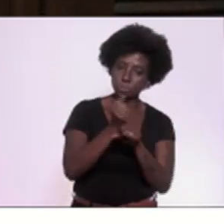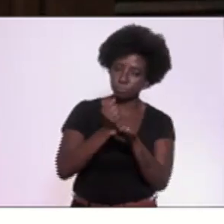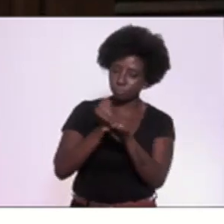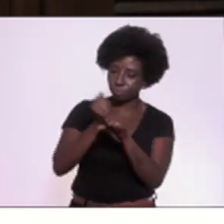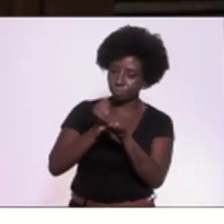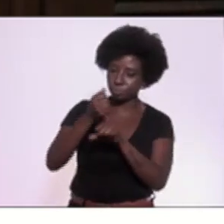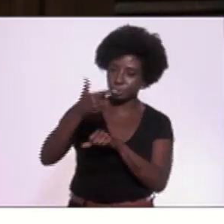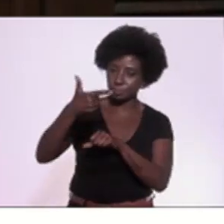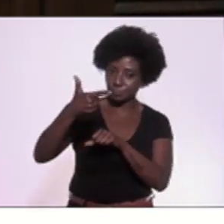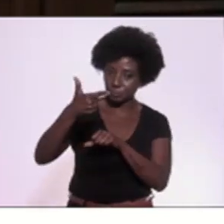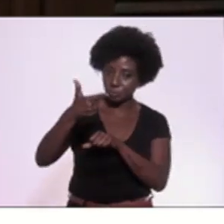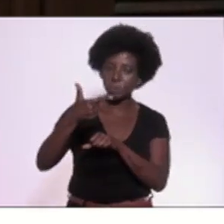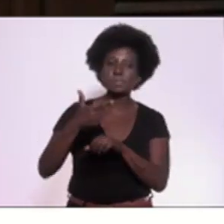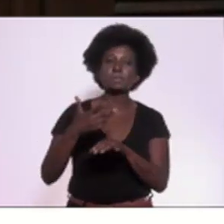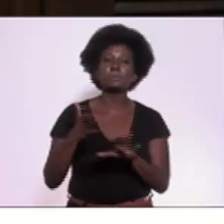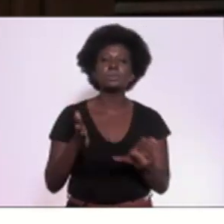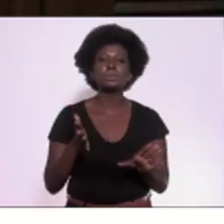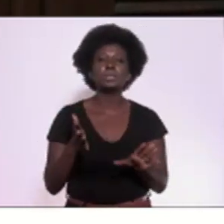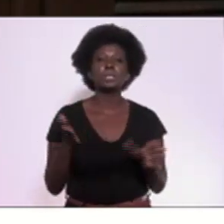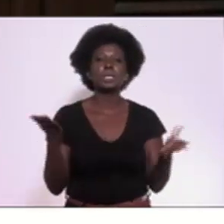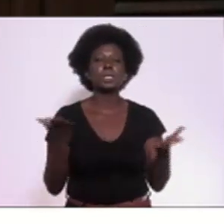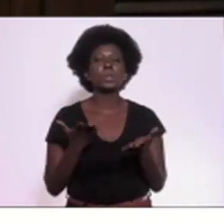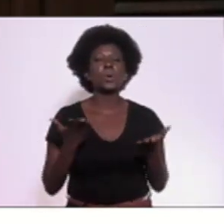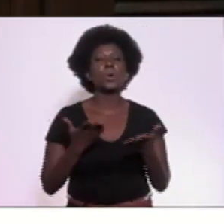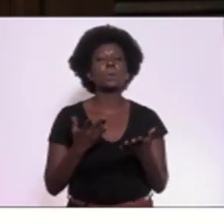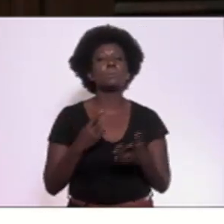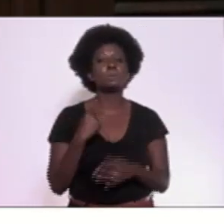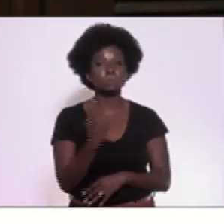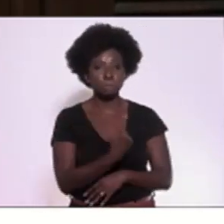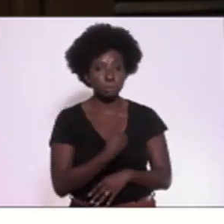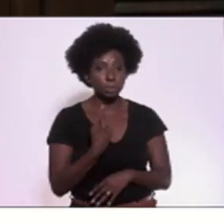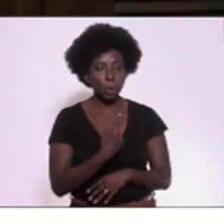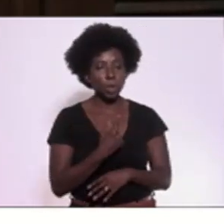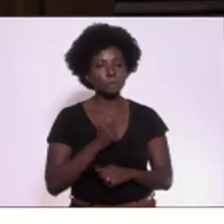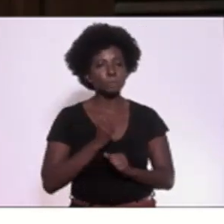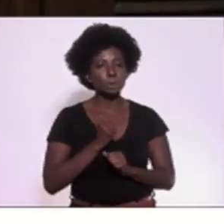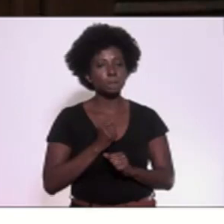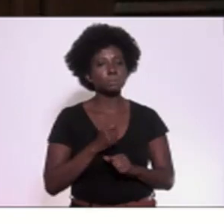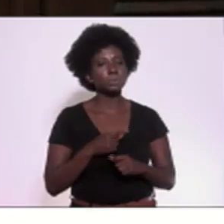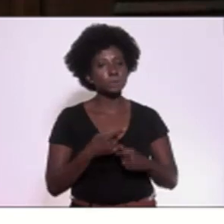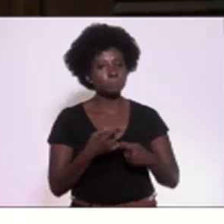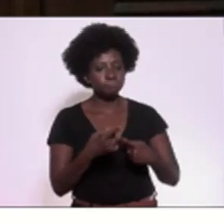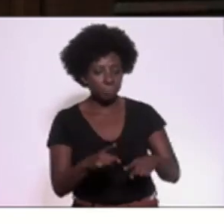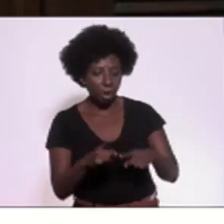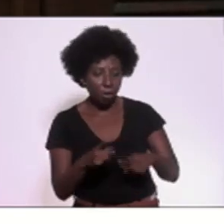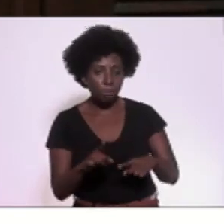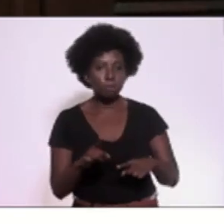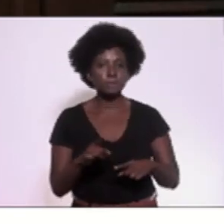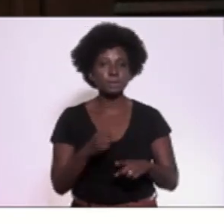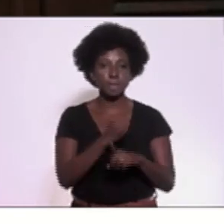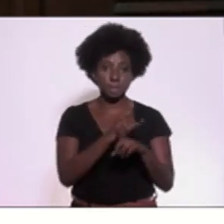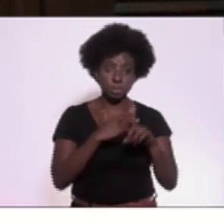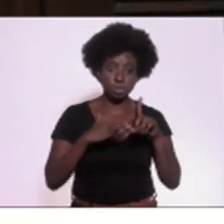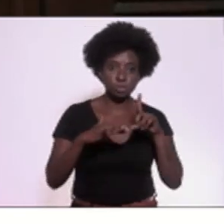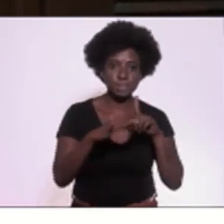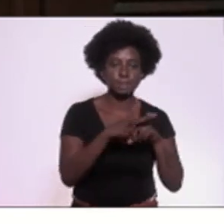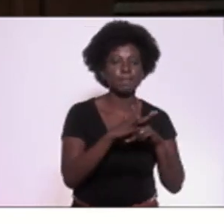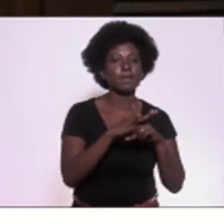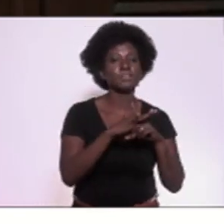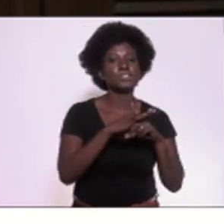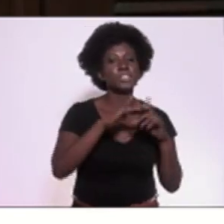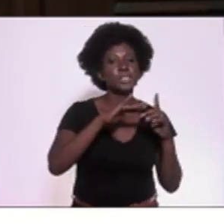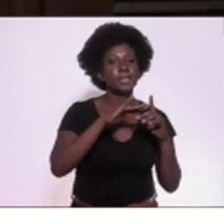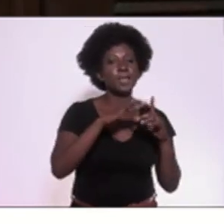democrática da universidade. E o quanto a gente pôde trazer e provocar na sociedade a desmistificação de